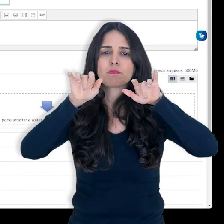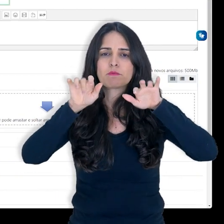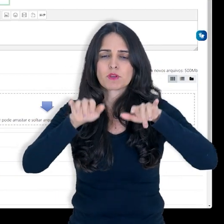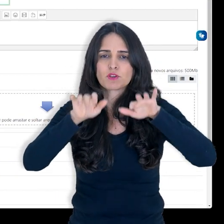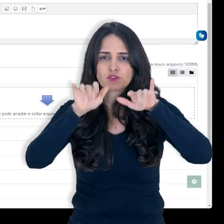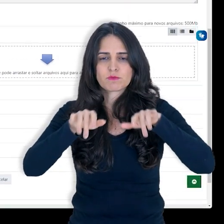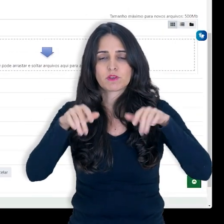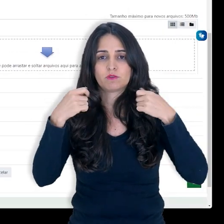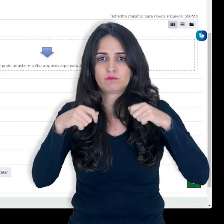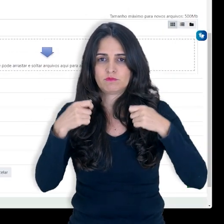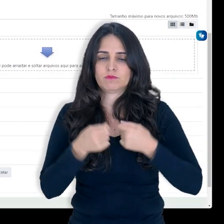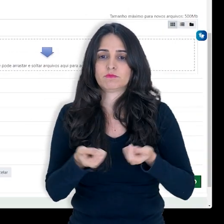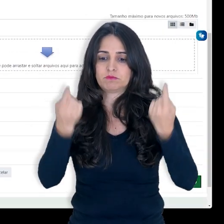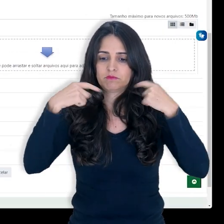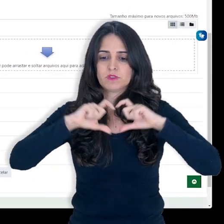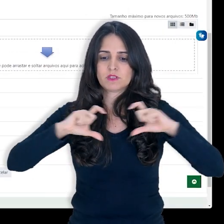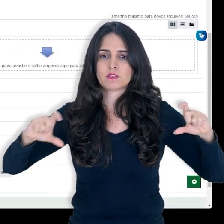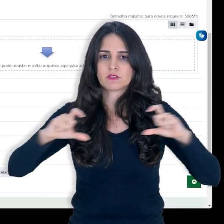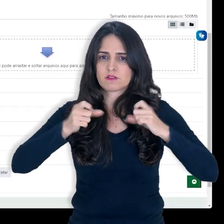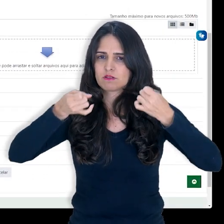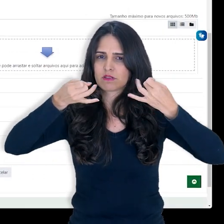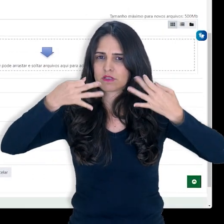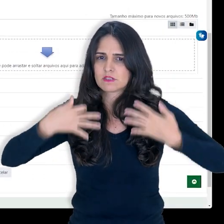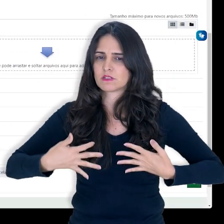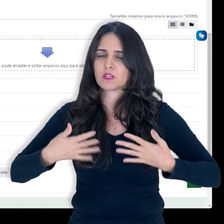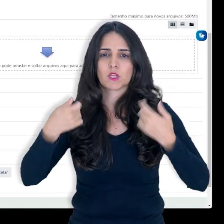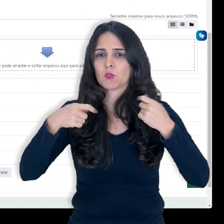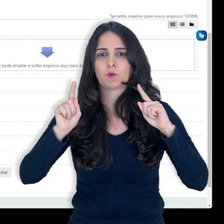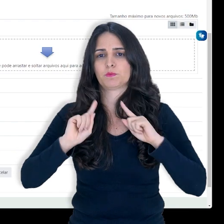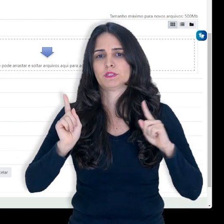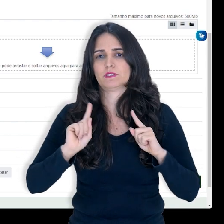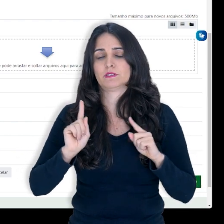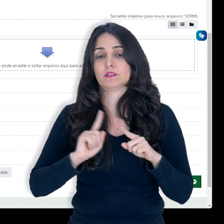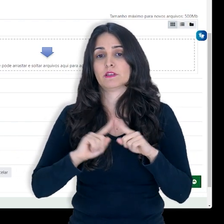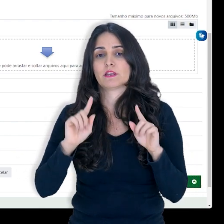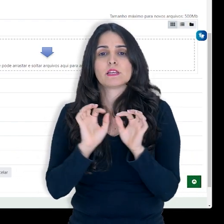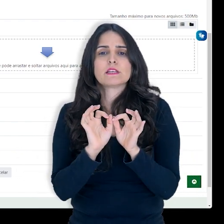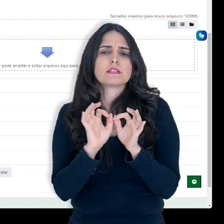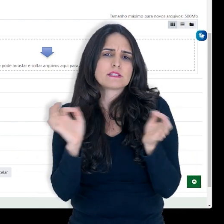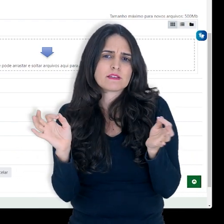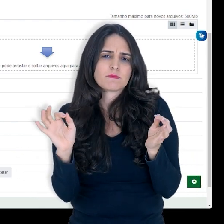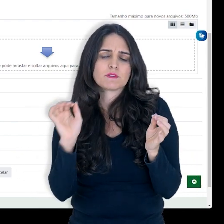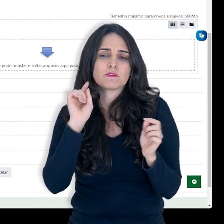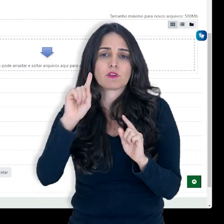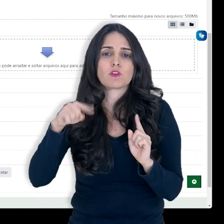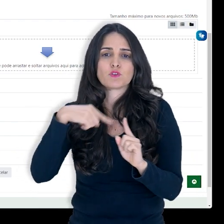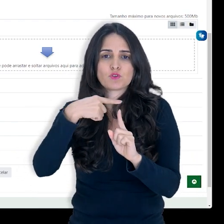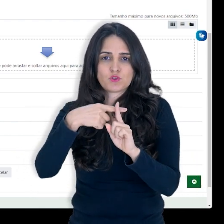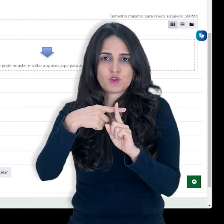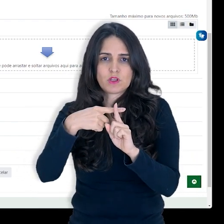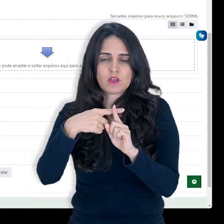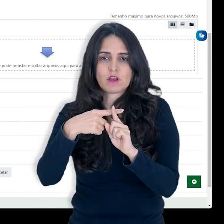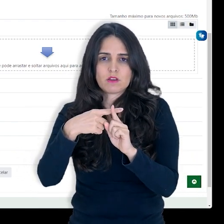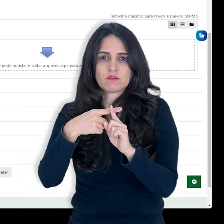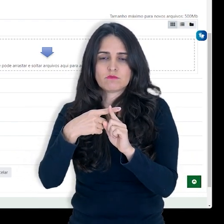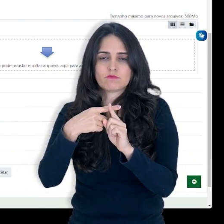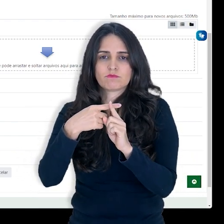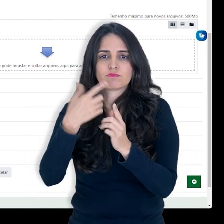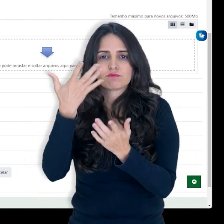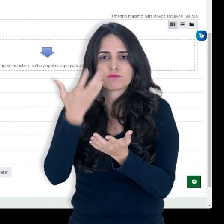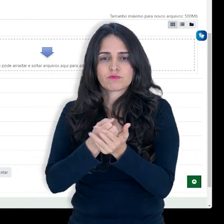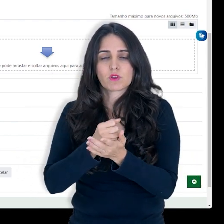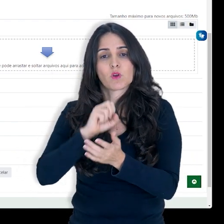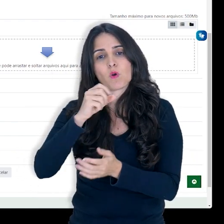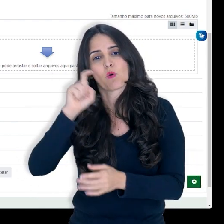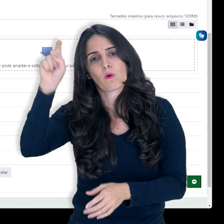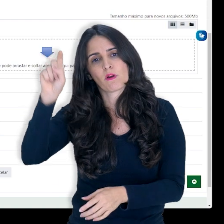não é obrigatório o procedimento mais simples é adicionar o arquivo fazer um upload desse arquivo